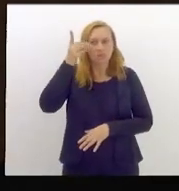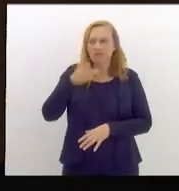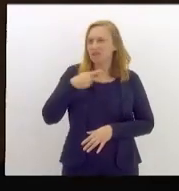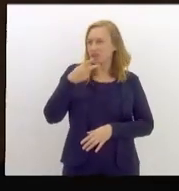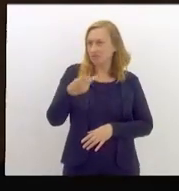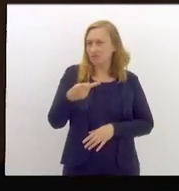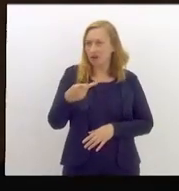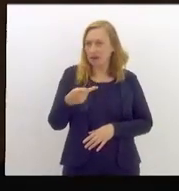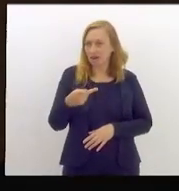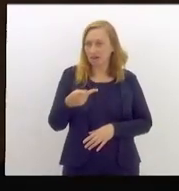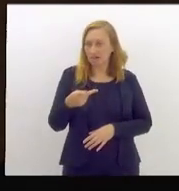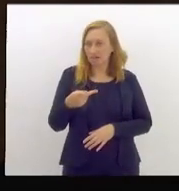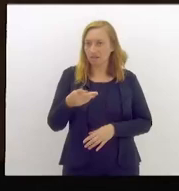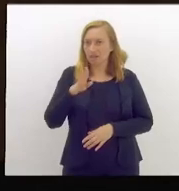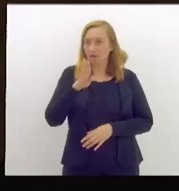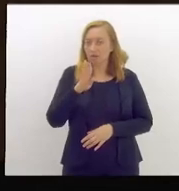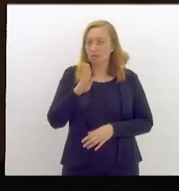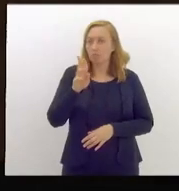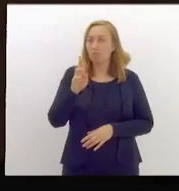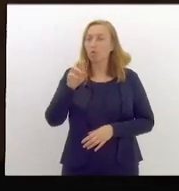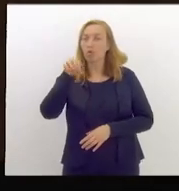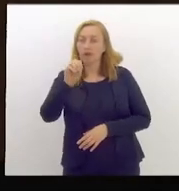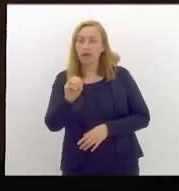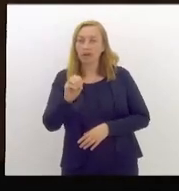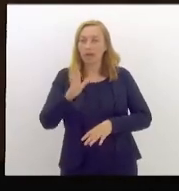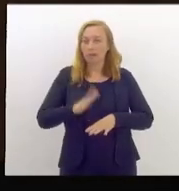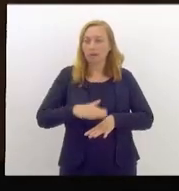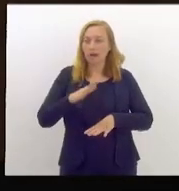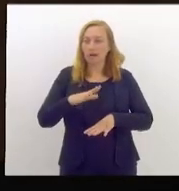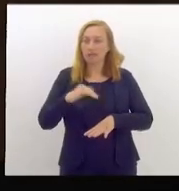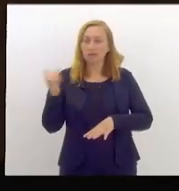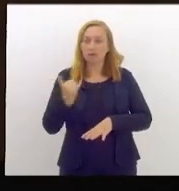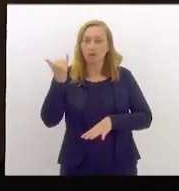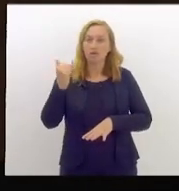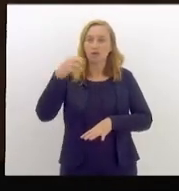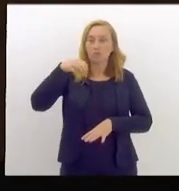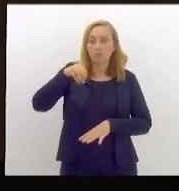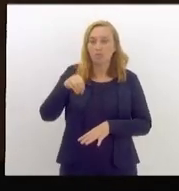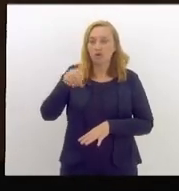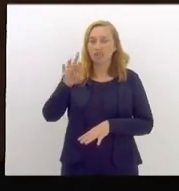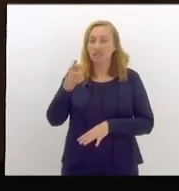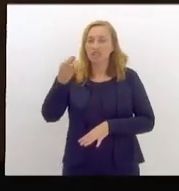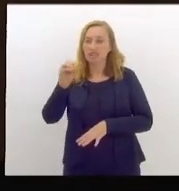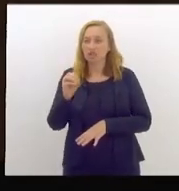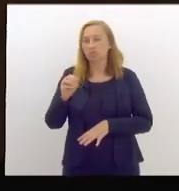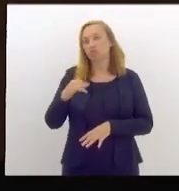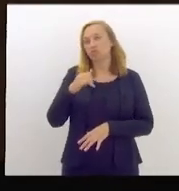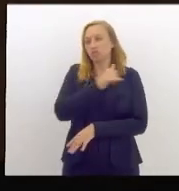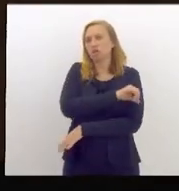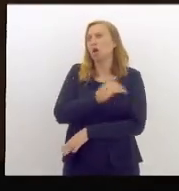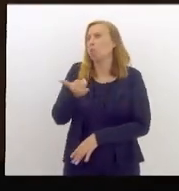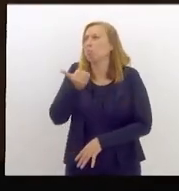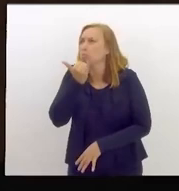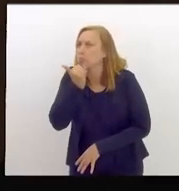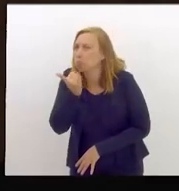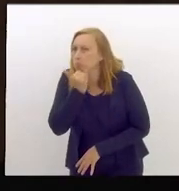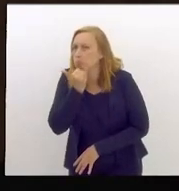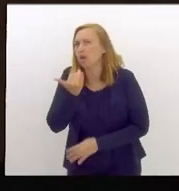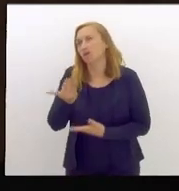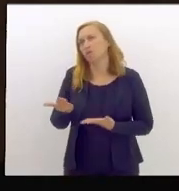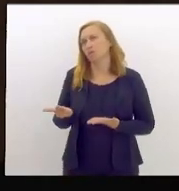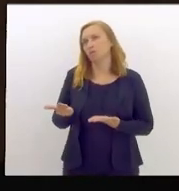diz que esse buraco é o maior símbolo da arquitetura modernista no Rio de Janeiro me perdoe ou está